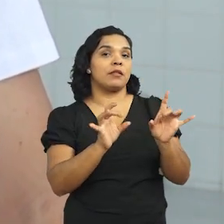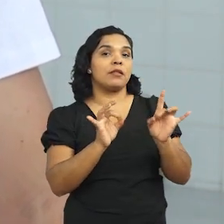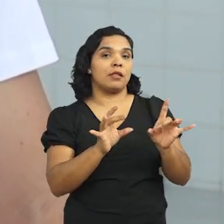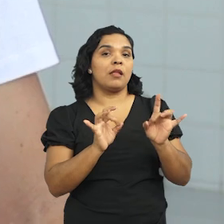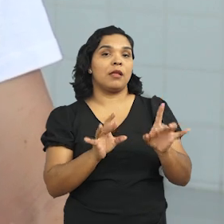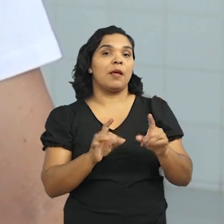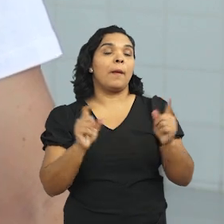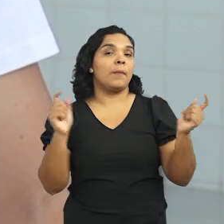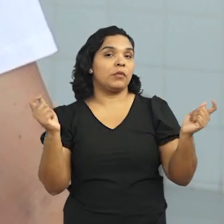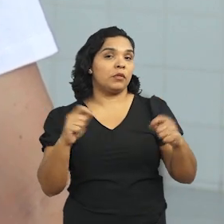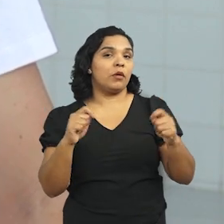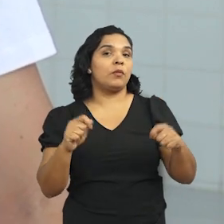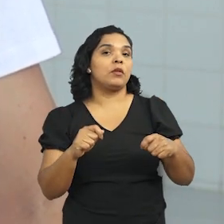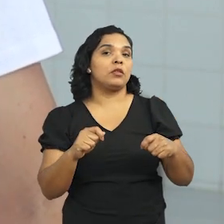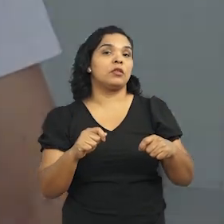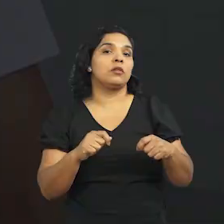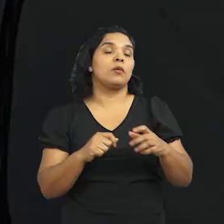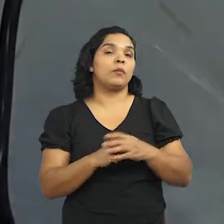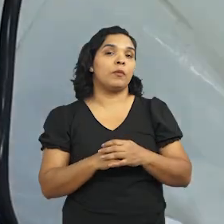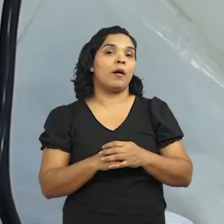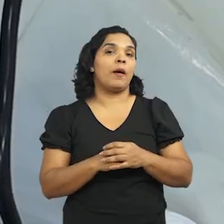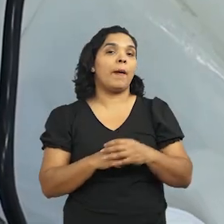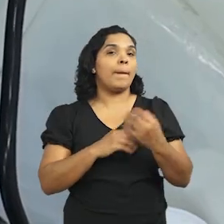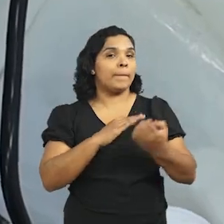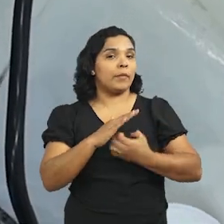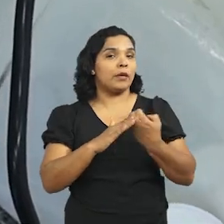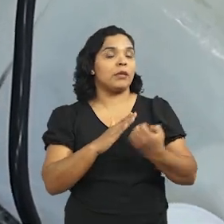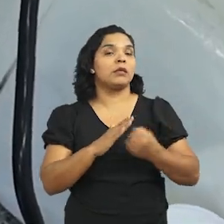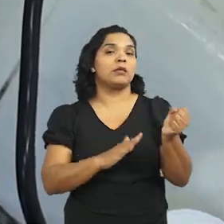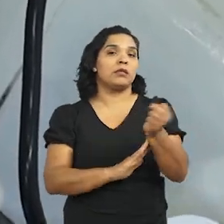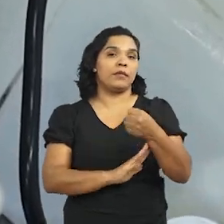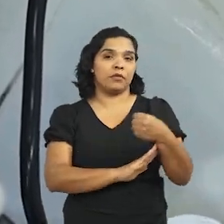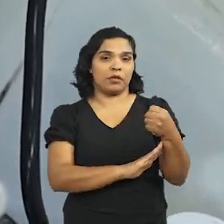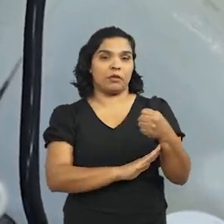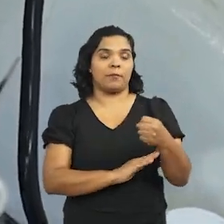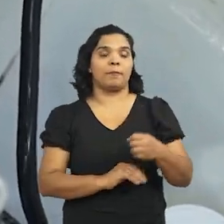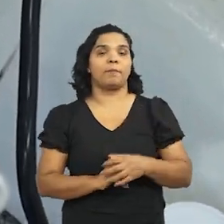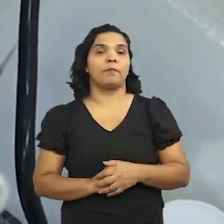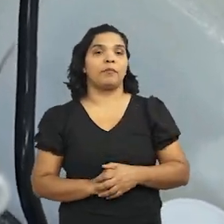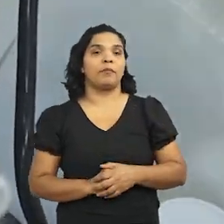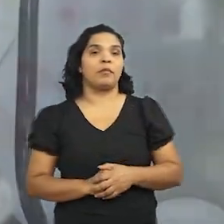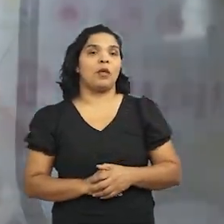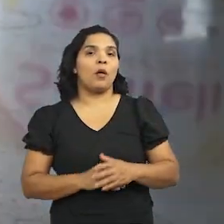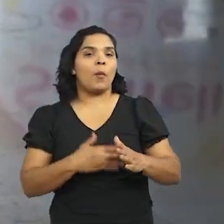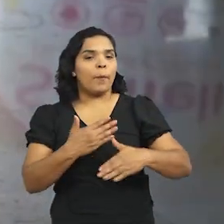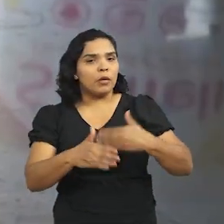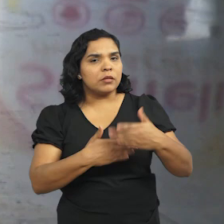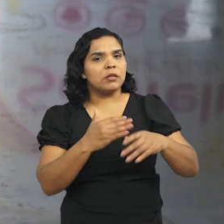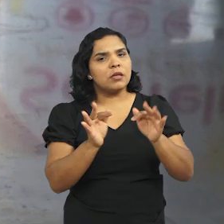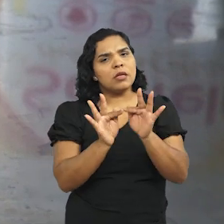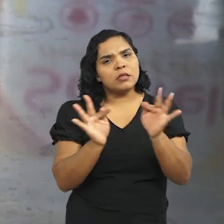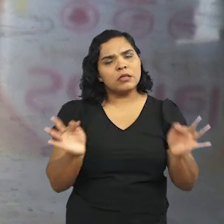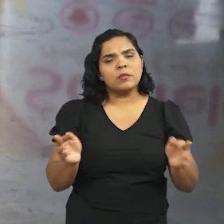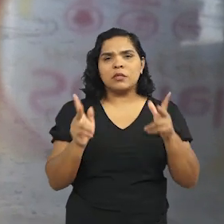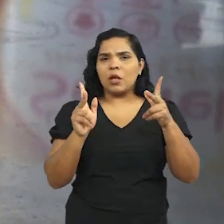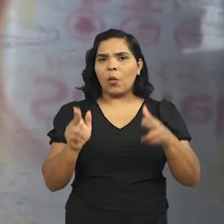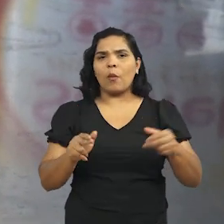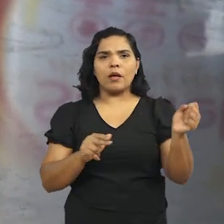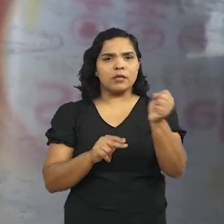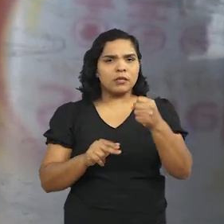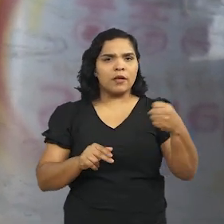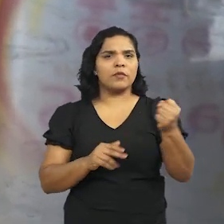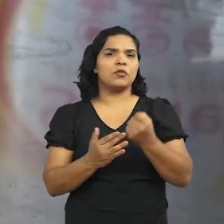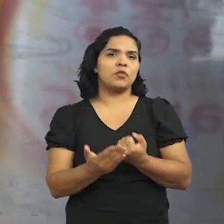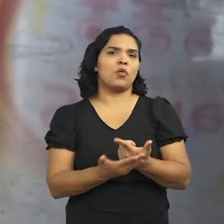produzir e vender, possivelmente para uma micro cervejaria aqui da nossa região. O processo, ele é bem